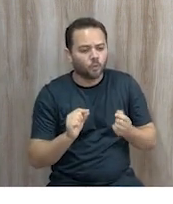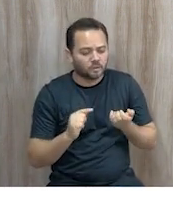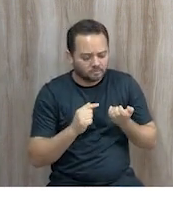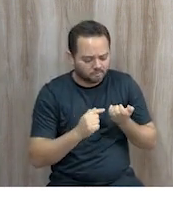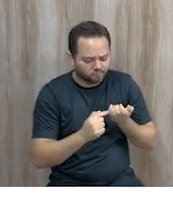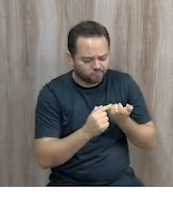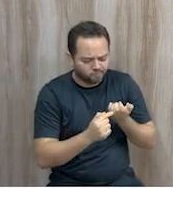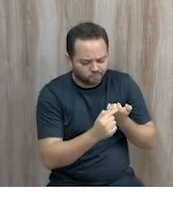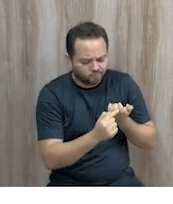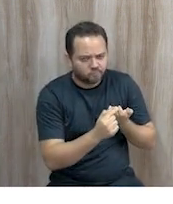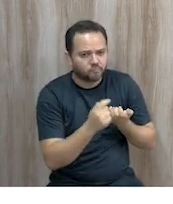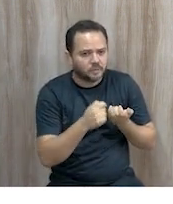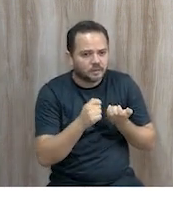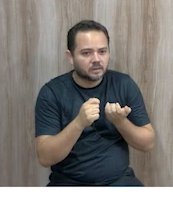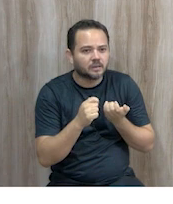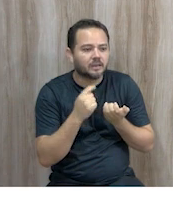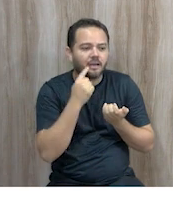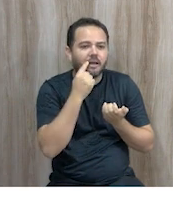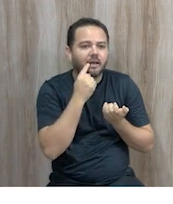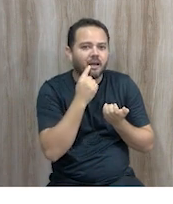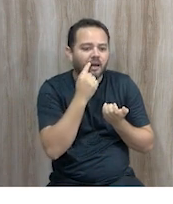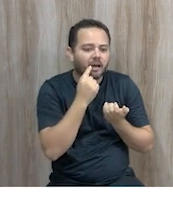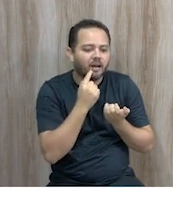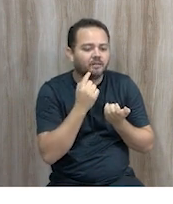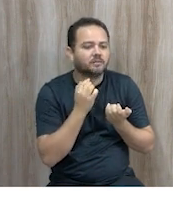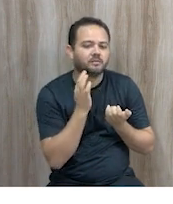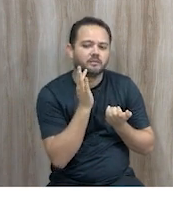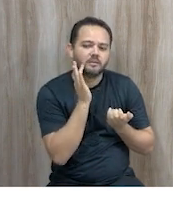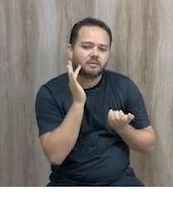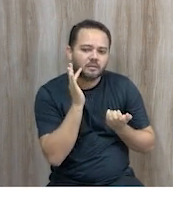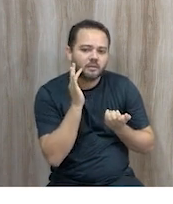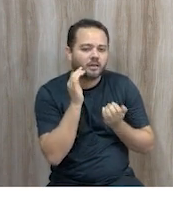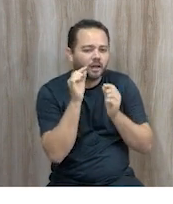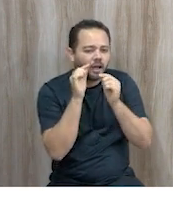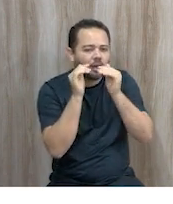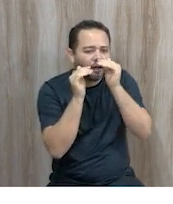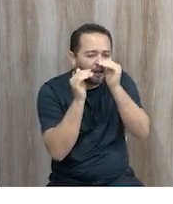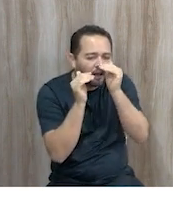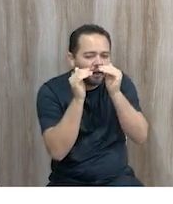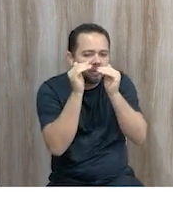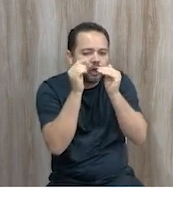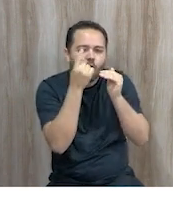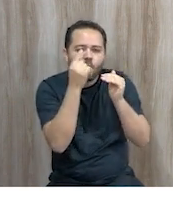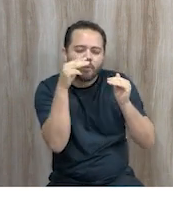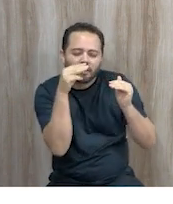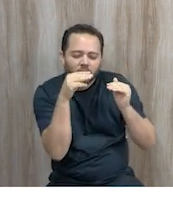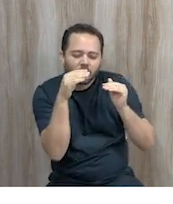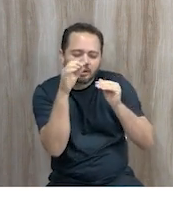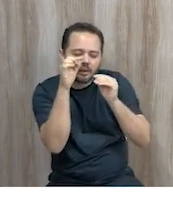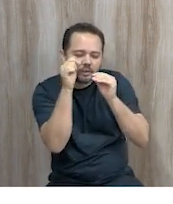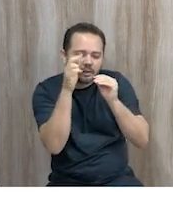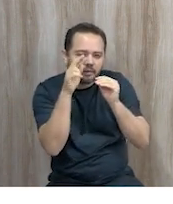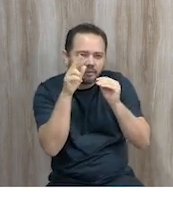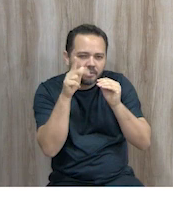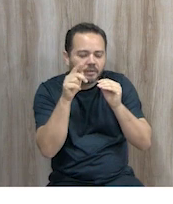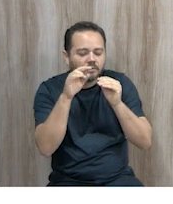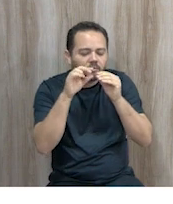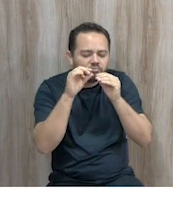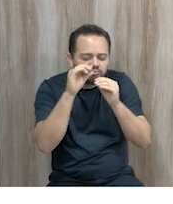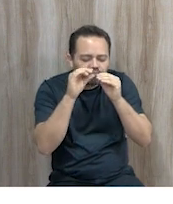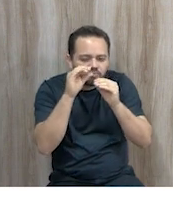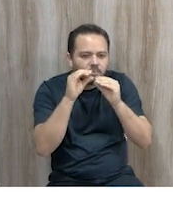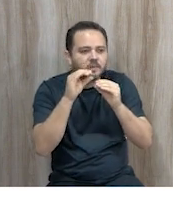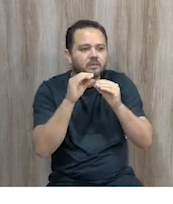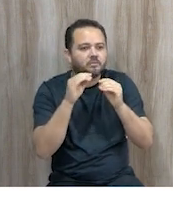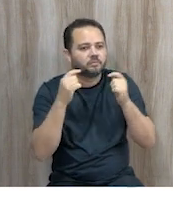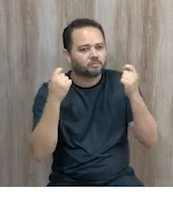ele tem que ter a mesma altura do canino e o lateral tem que estar 1 milímetro abaixo. O zênite gengival do incisivo central e do canino, ele